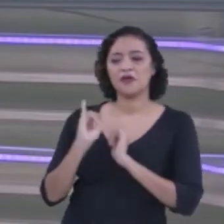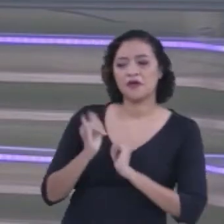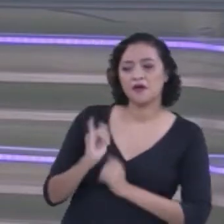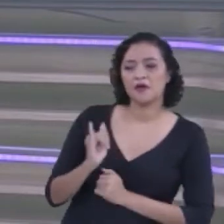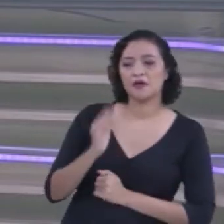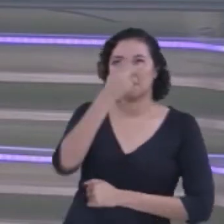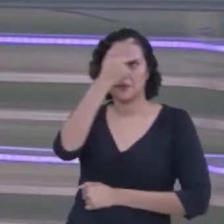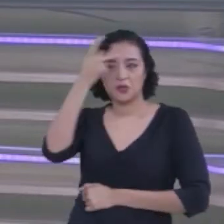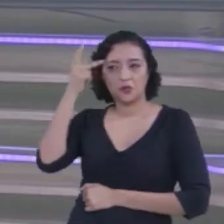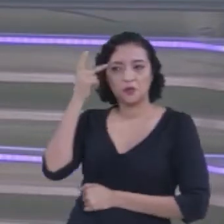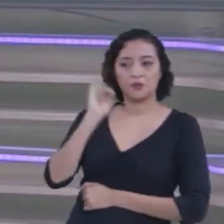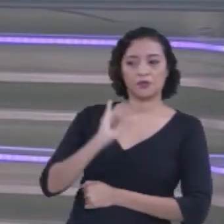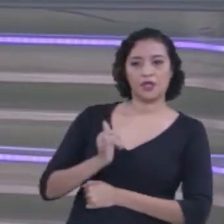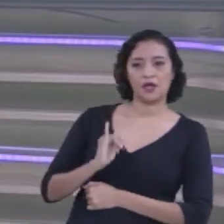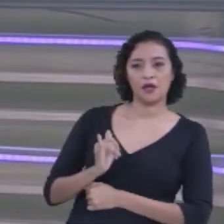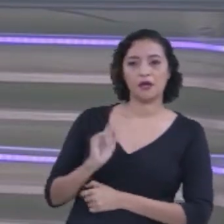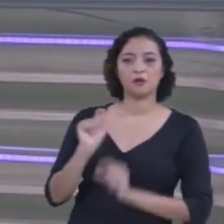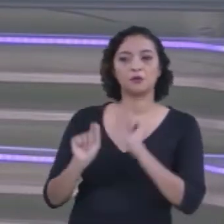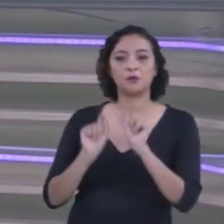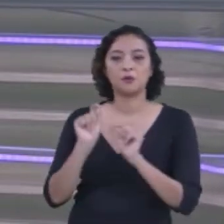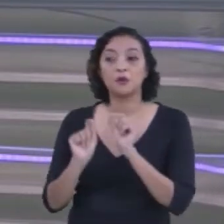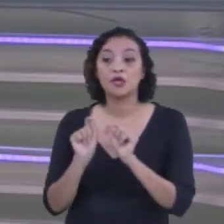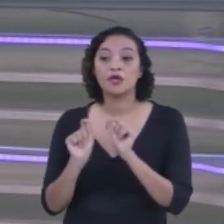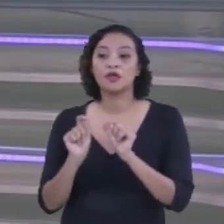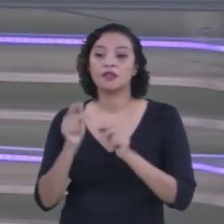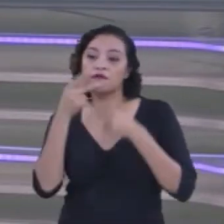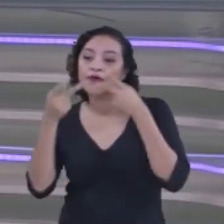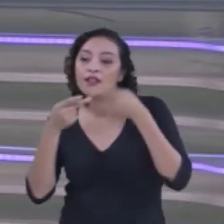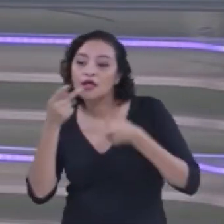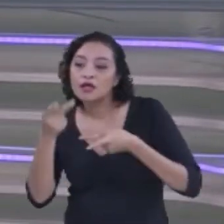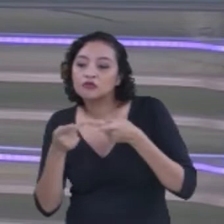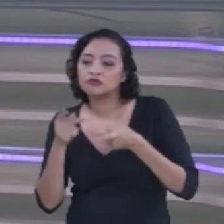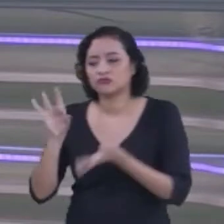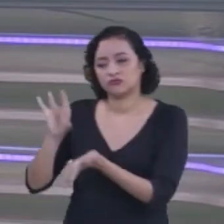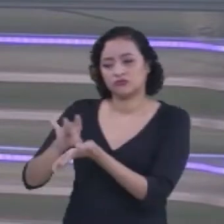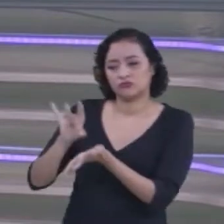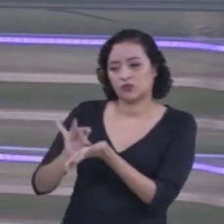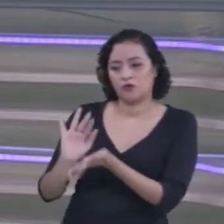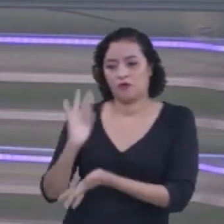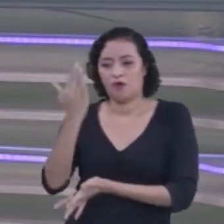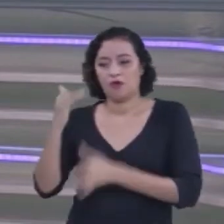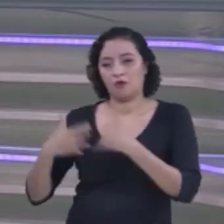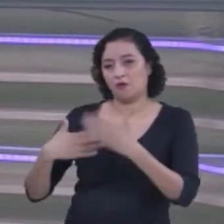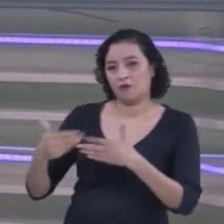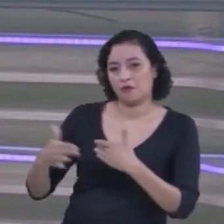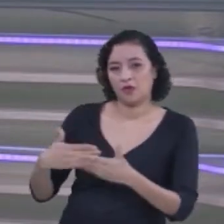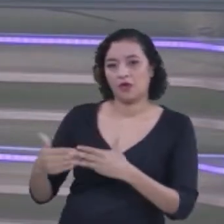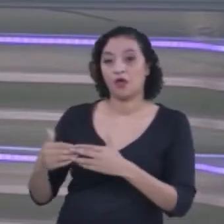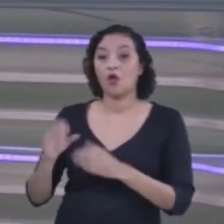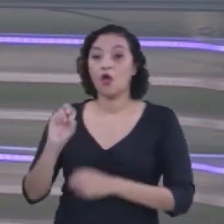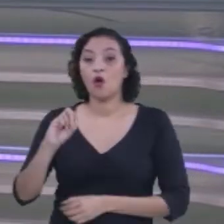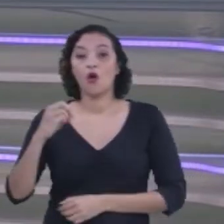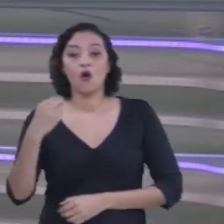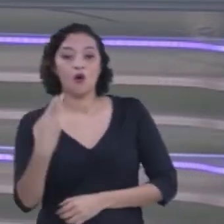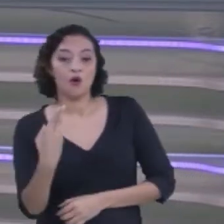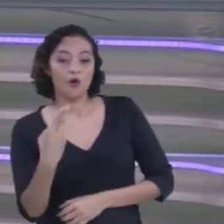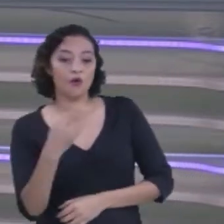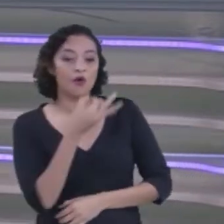está ali falando sobre aquele fato, sobre um fato qualquer, ou é uma opinião